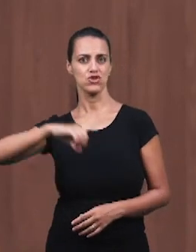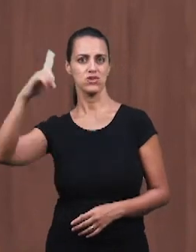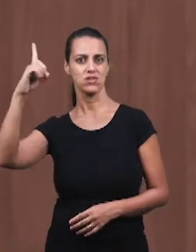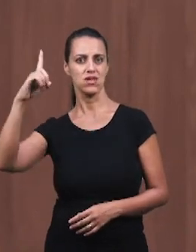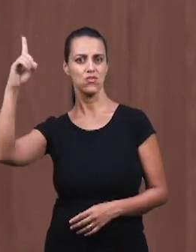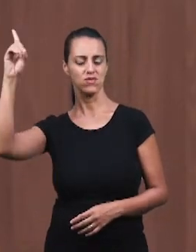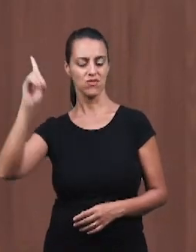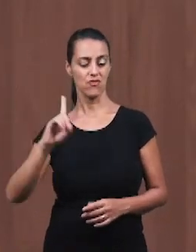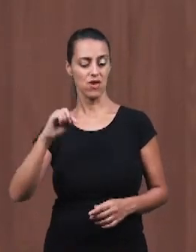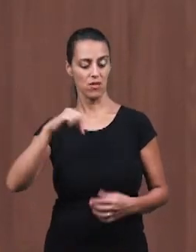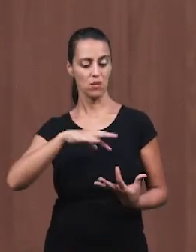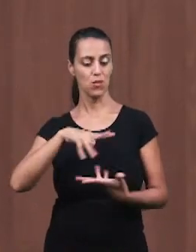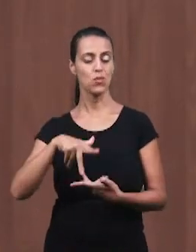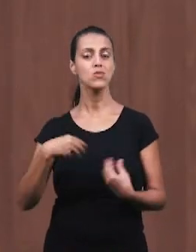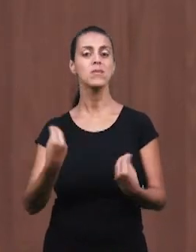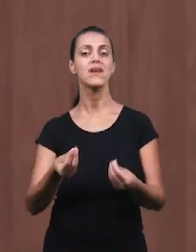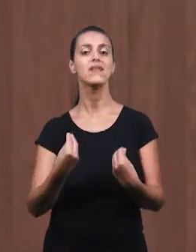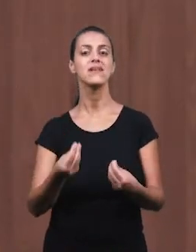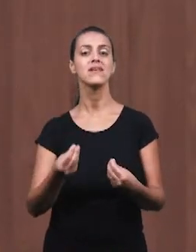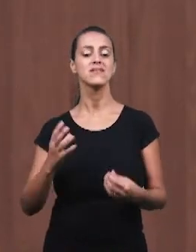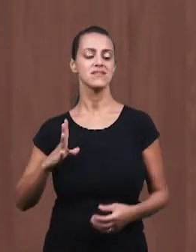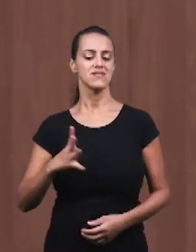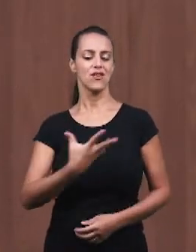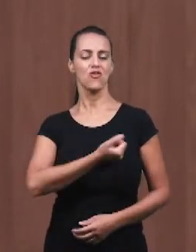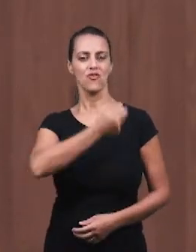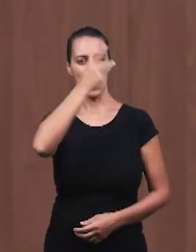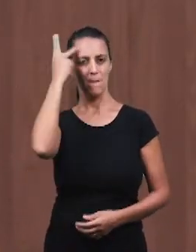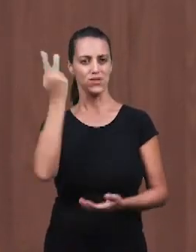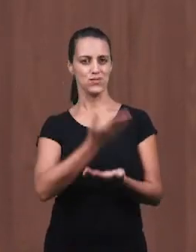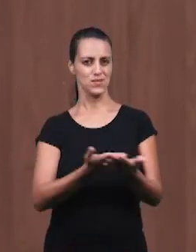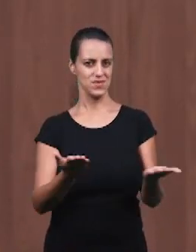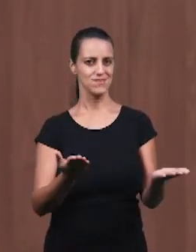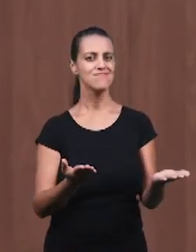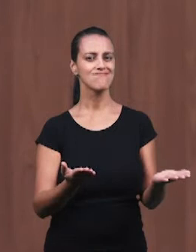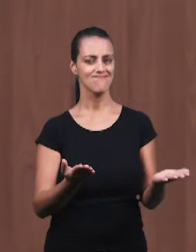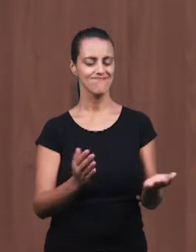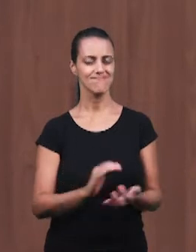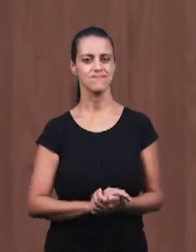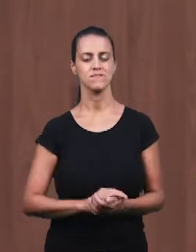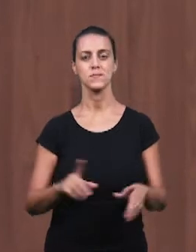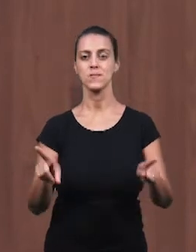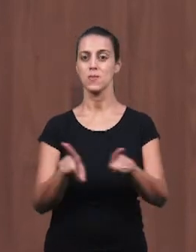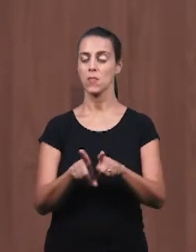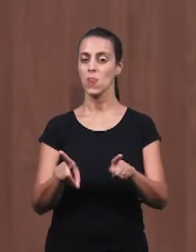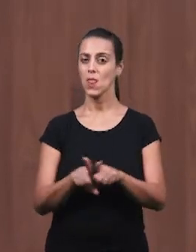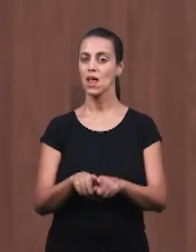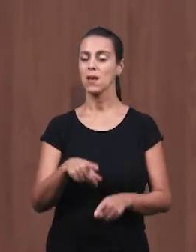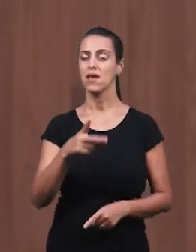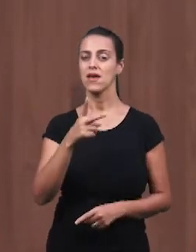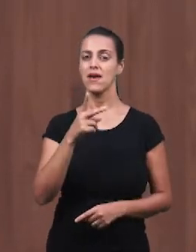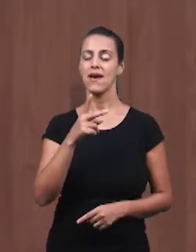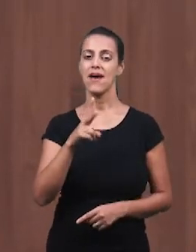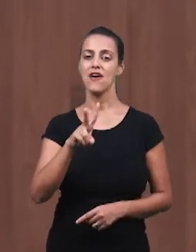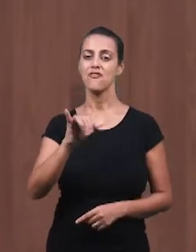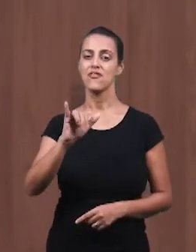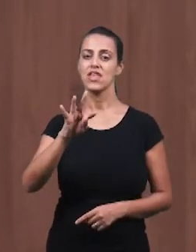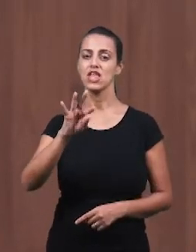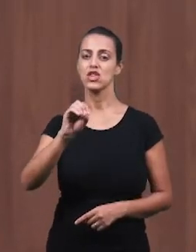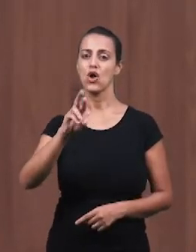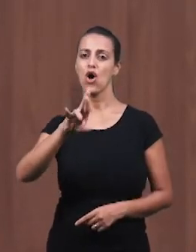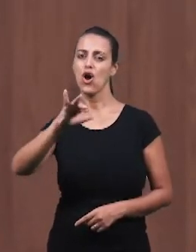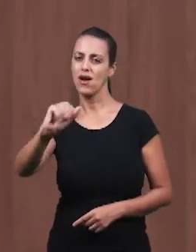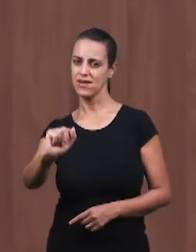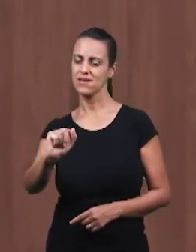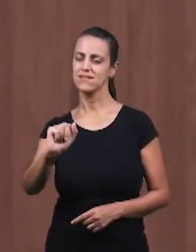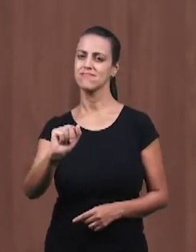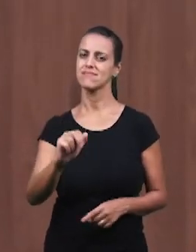e salvar o perdido. Por isso Jesus estava ali para alcançar a Zaqueu. Também a irmã Vitória fez uma colocação muito